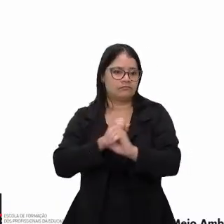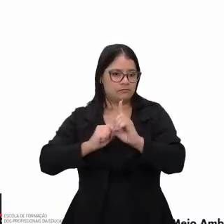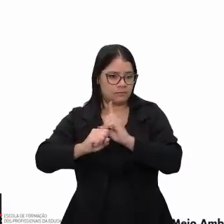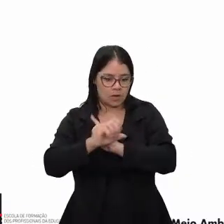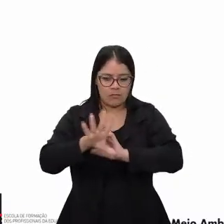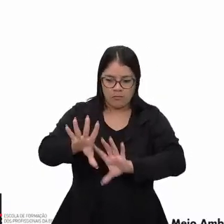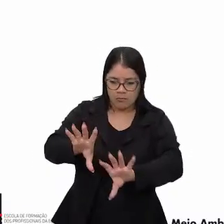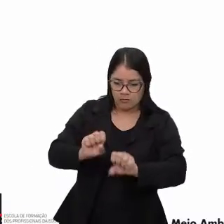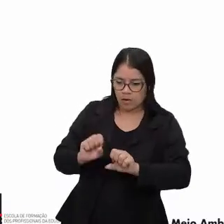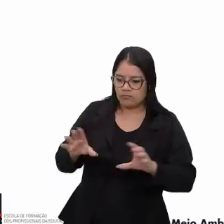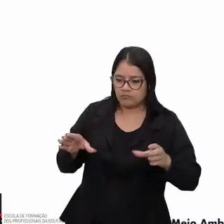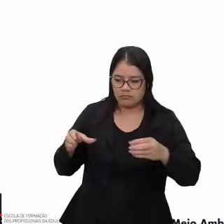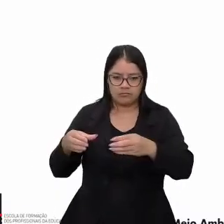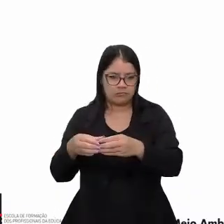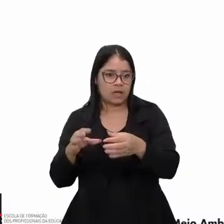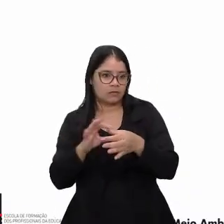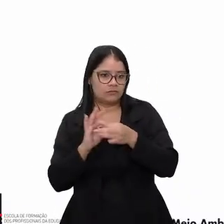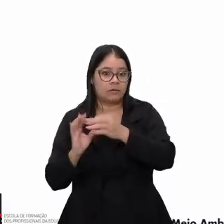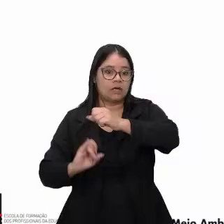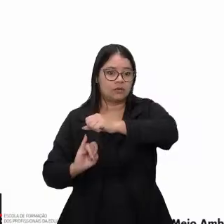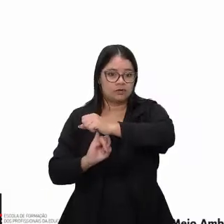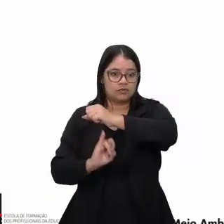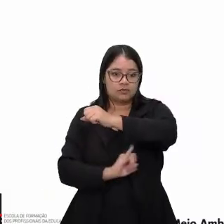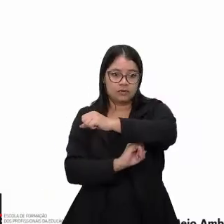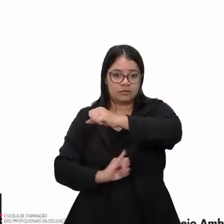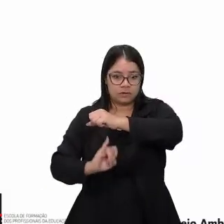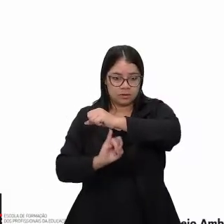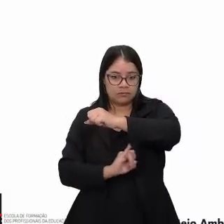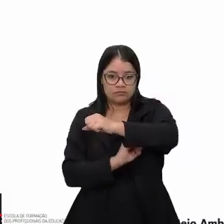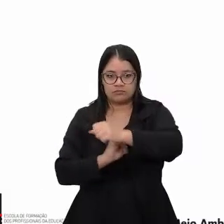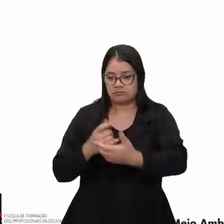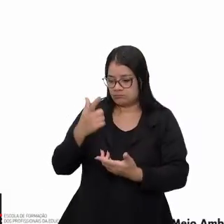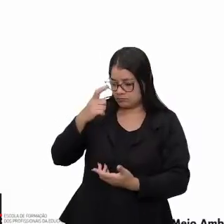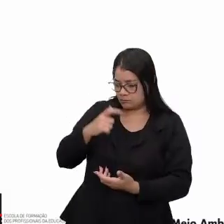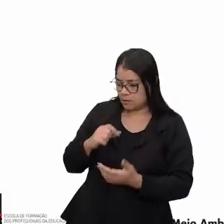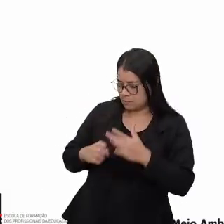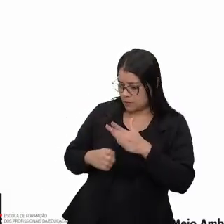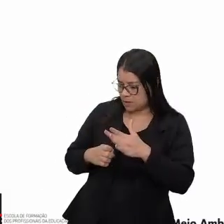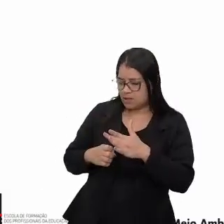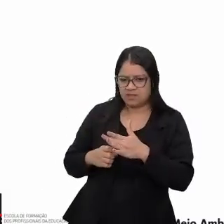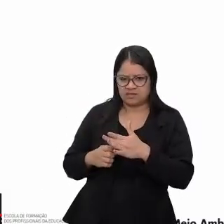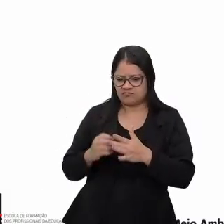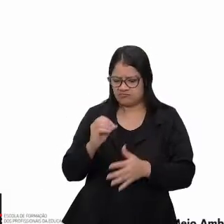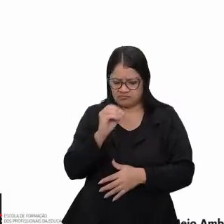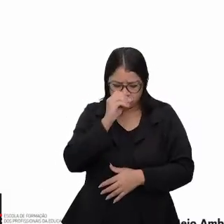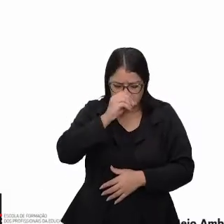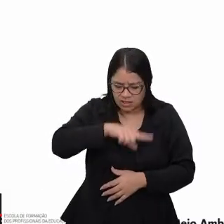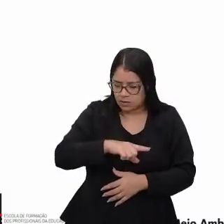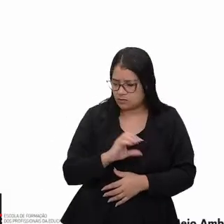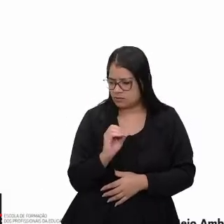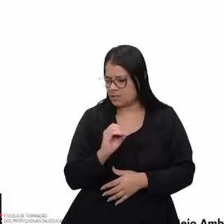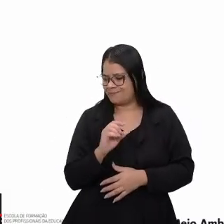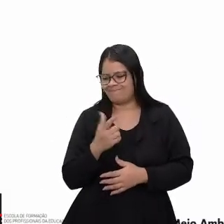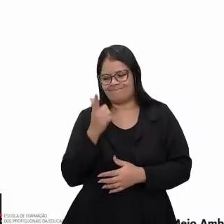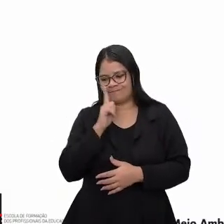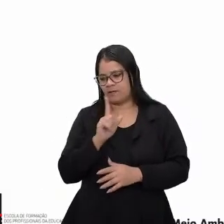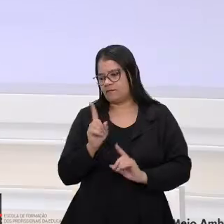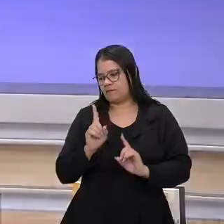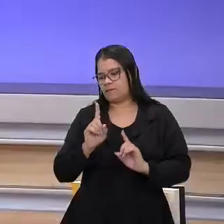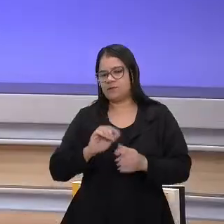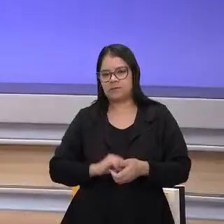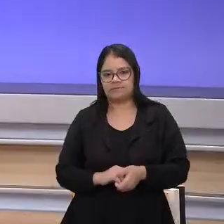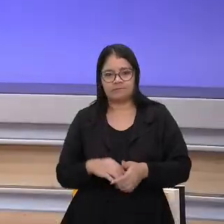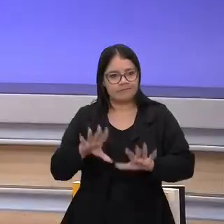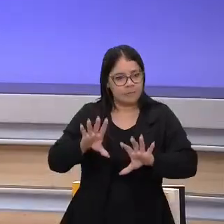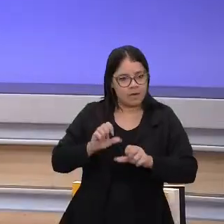essa instituição. Olha, Jéssica, a minha empresa ela não atende o padrão Lixo Zero. Nós não vamos conseguir ser auditados. Mas